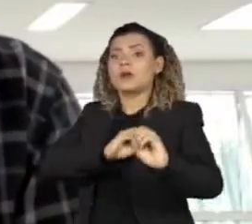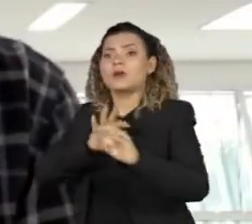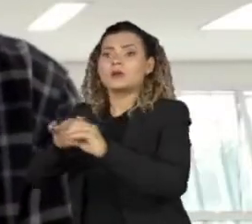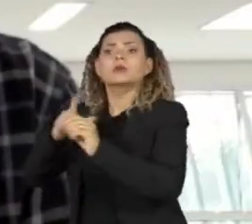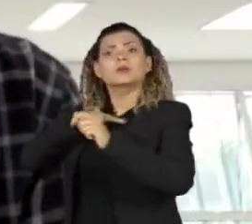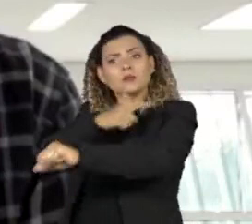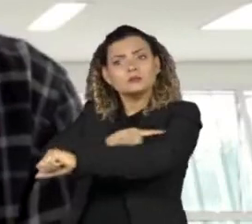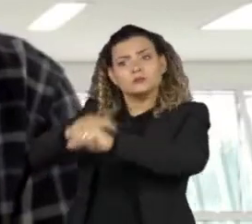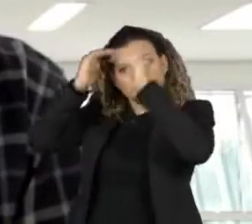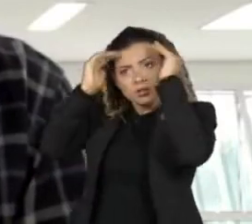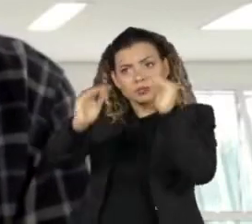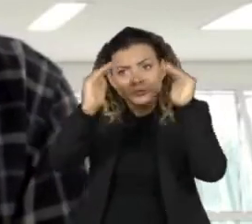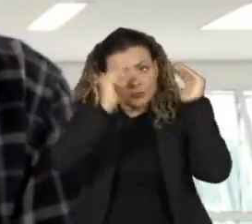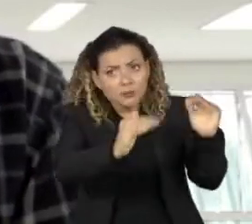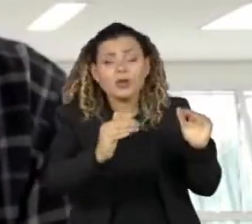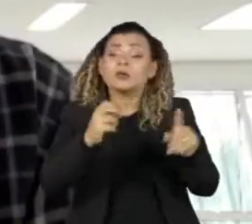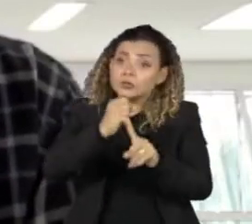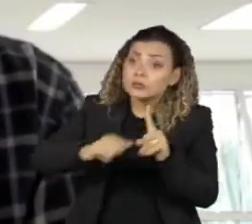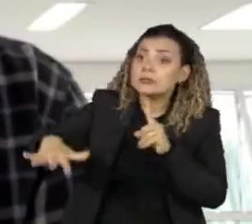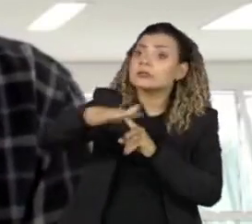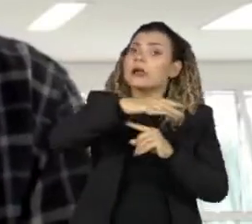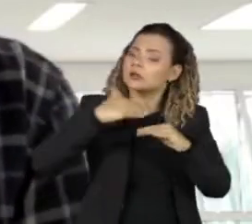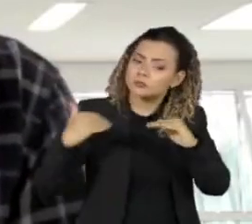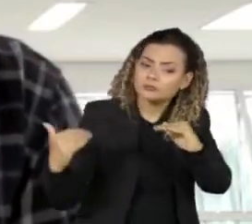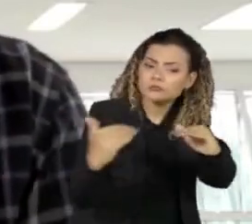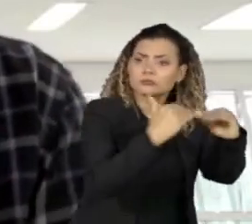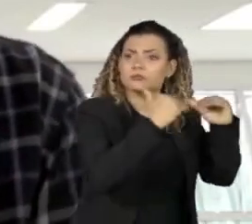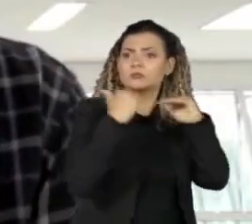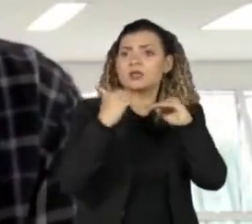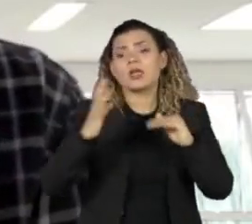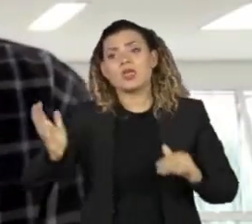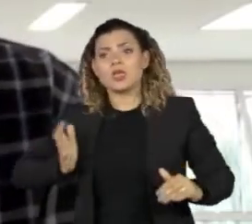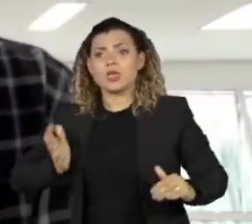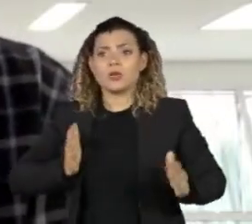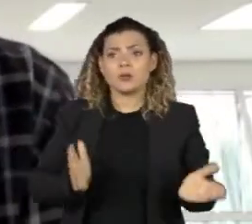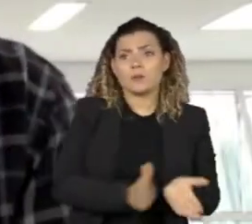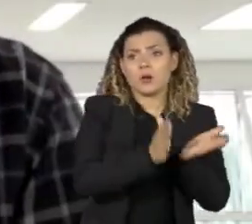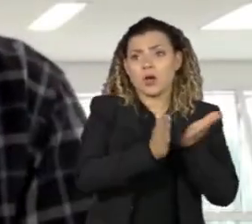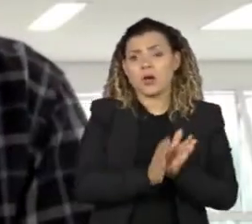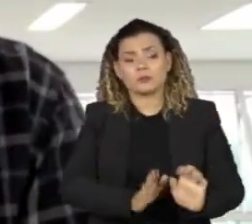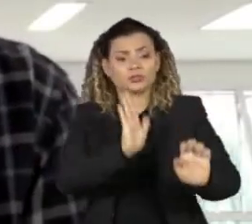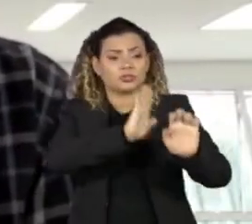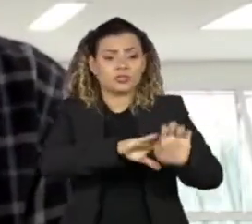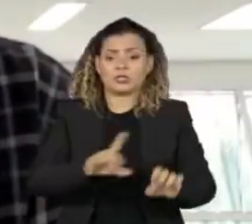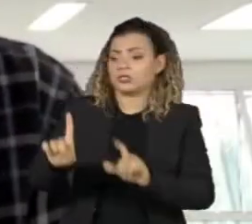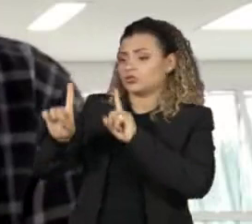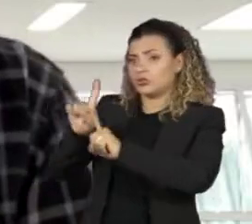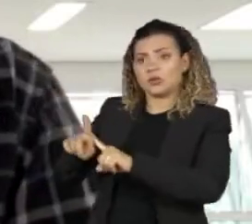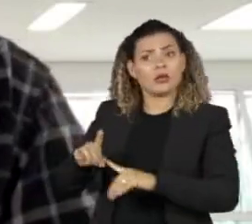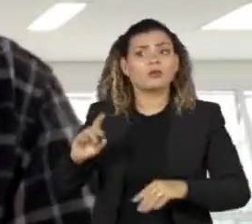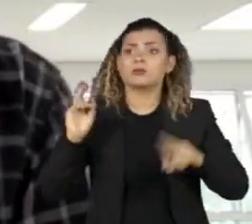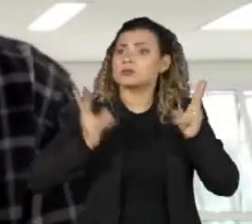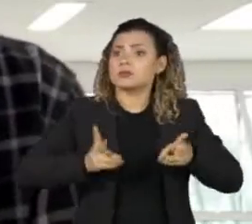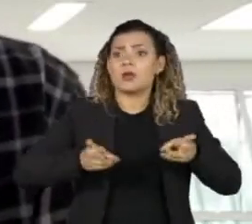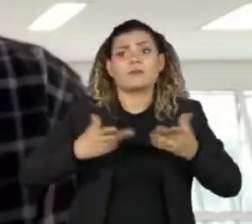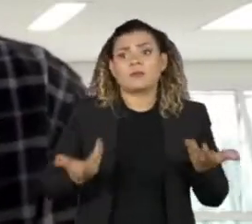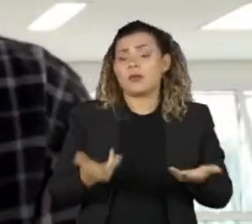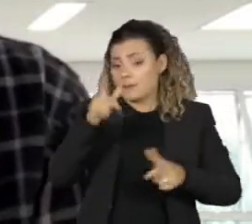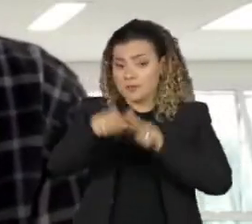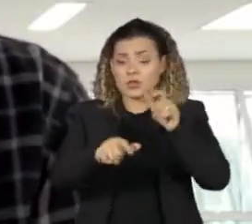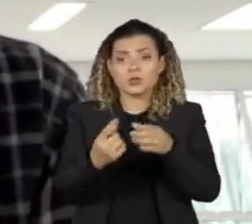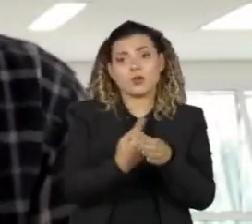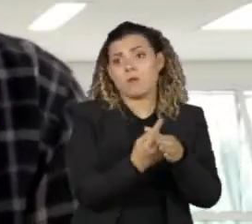tolerância, a ideia de que toda a sociedade heterogênea, nós teremos ricos e pobres, gente de esquerda e de direita, pessoas mais instruídas,